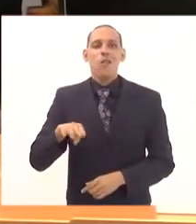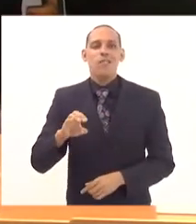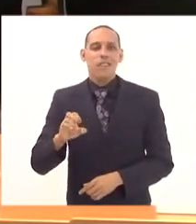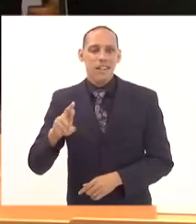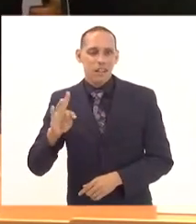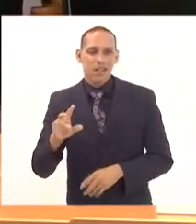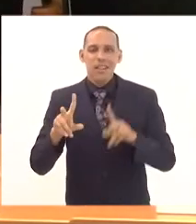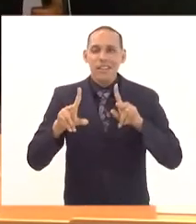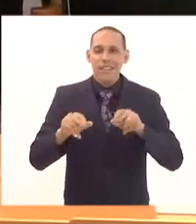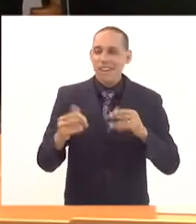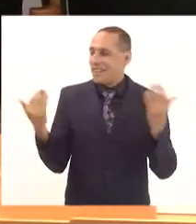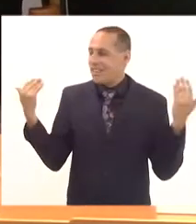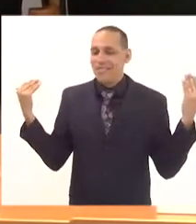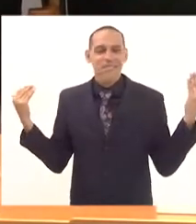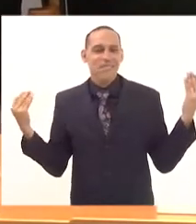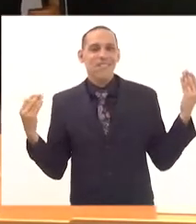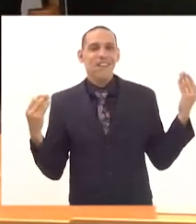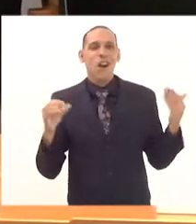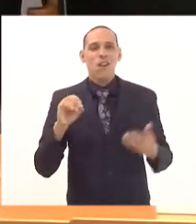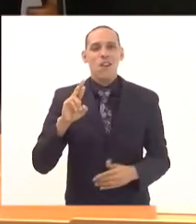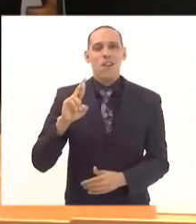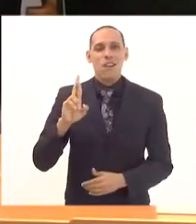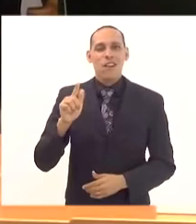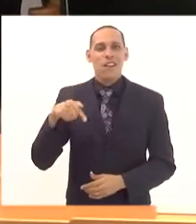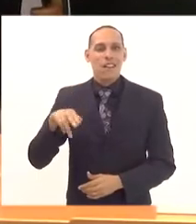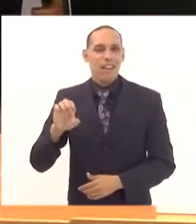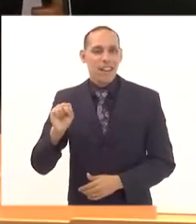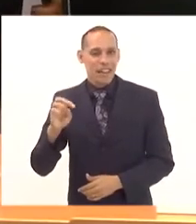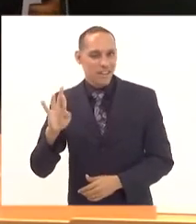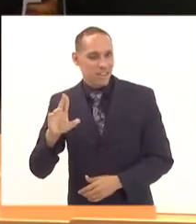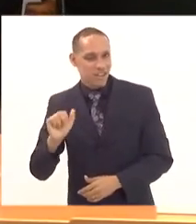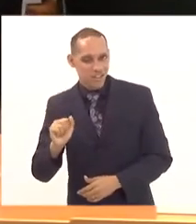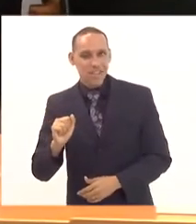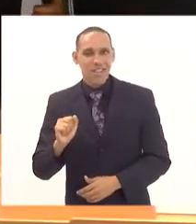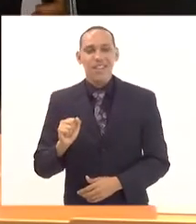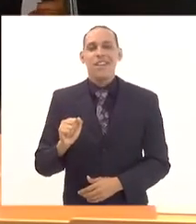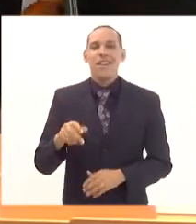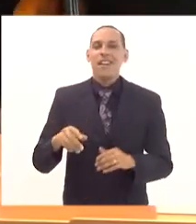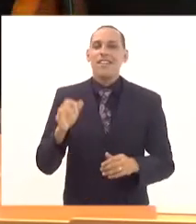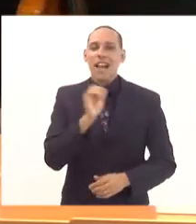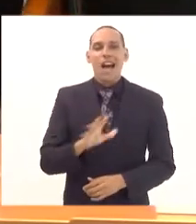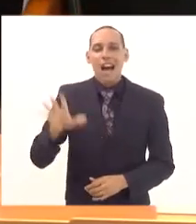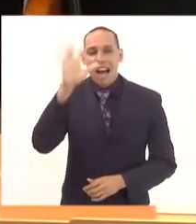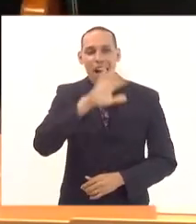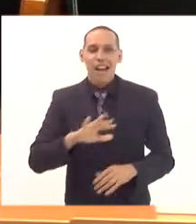Sinfônica Nacional nos lembram hoje aqui ó e